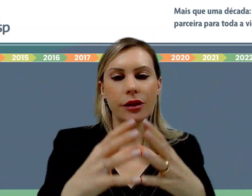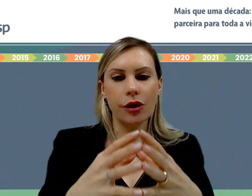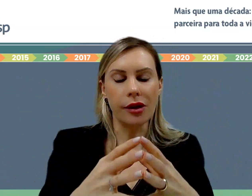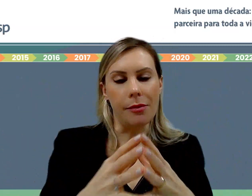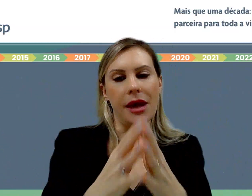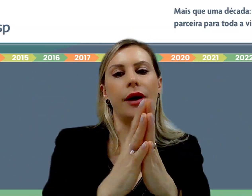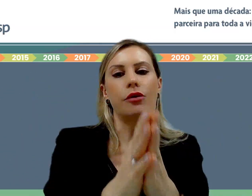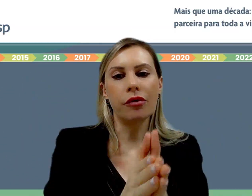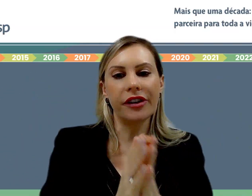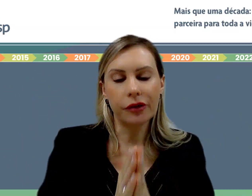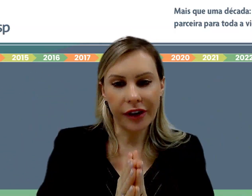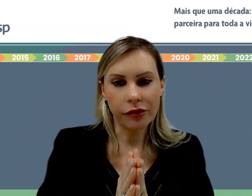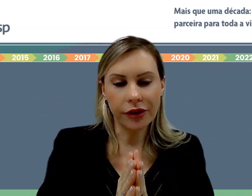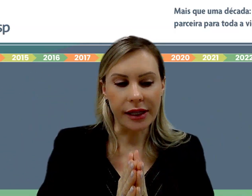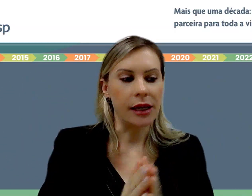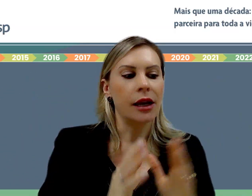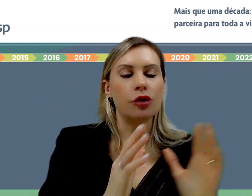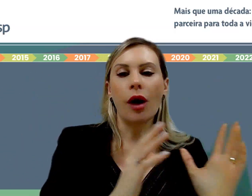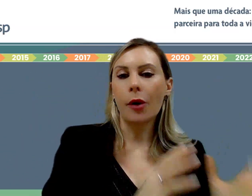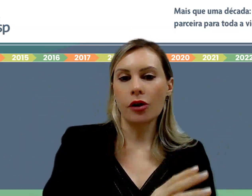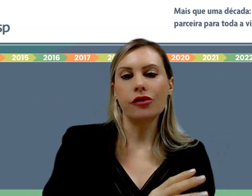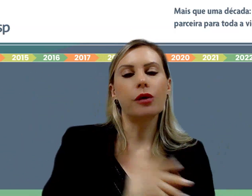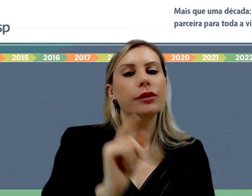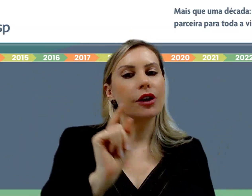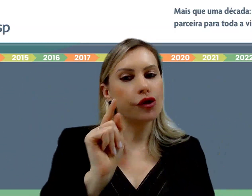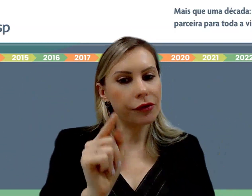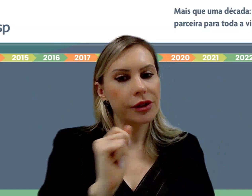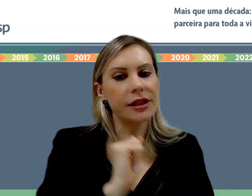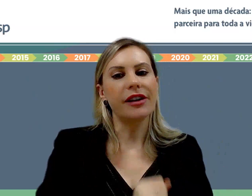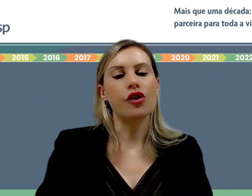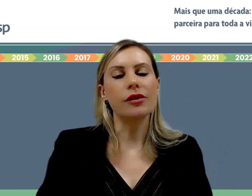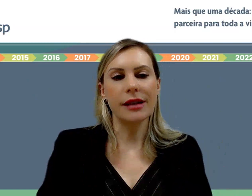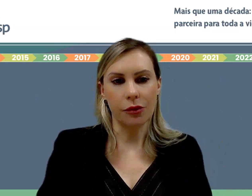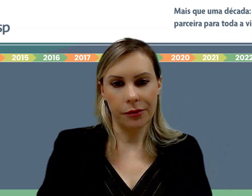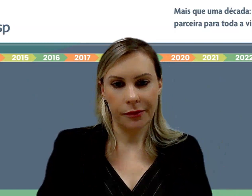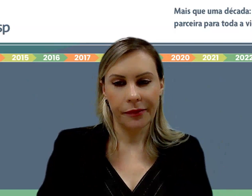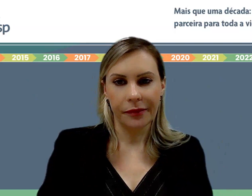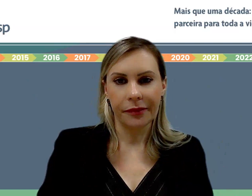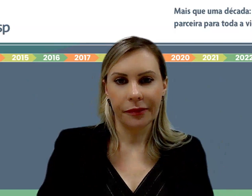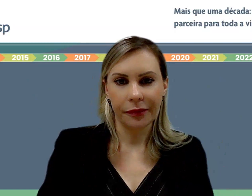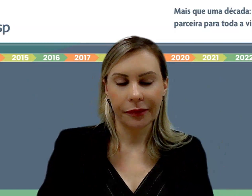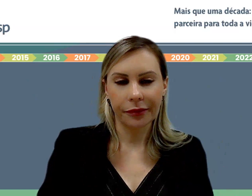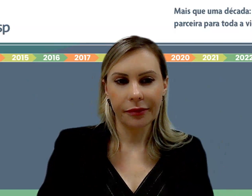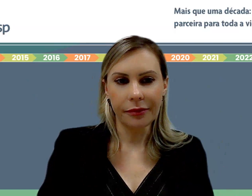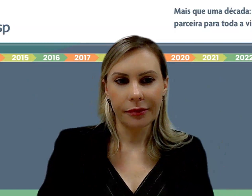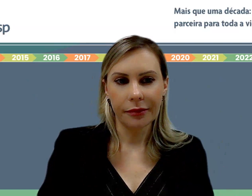teto vezes 8,5. Aí o governo vai com você. No aporte facultativo, você vai sozinho.